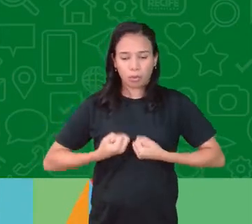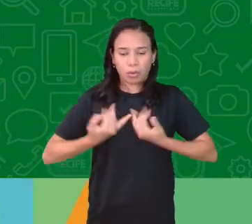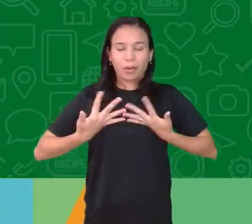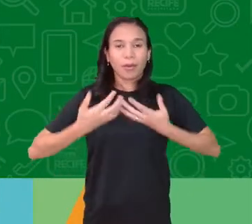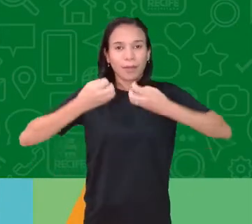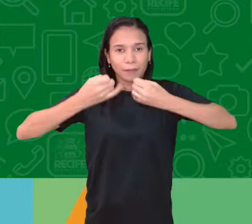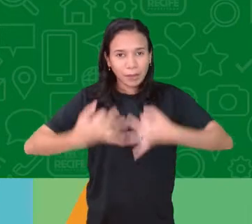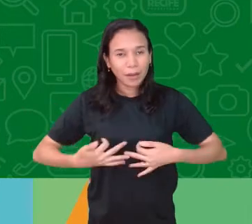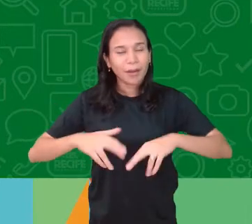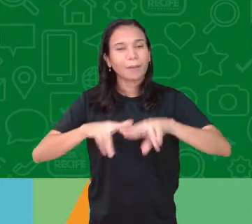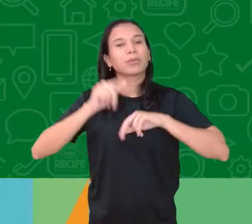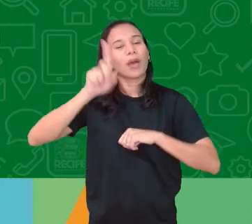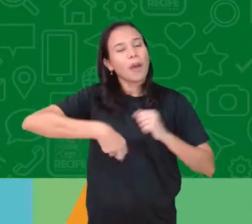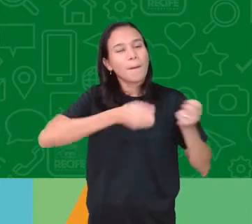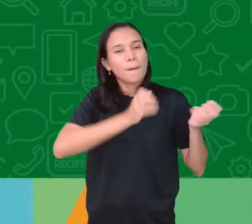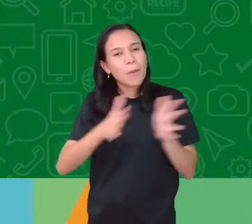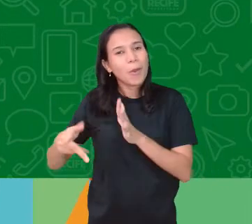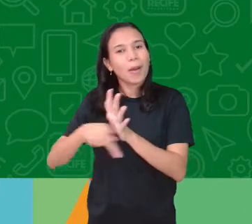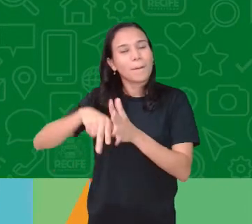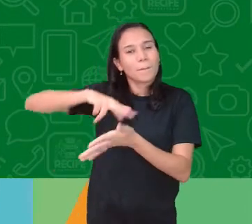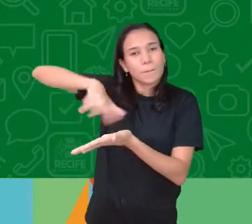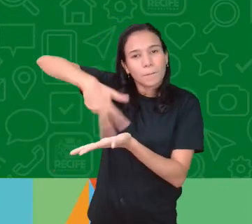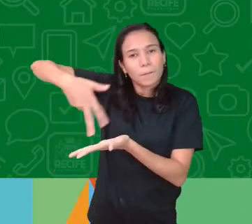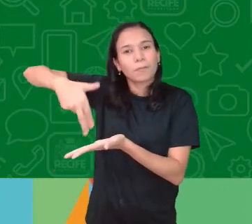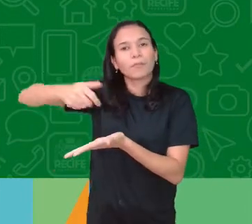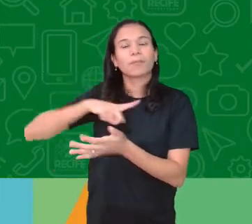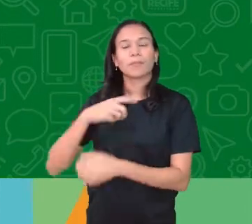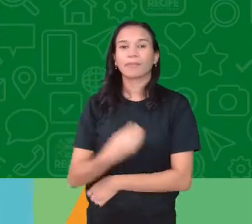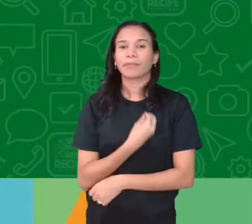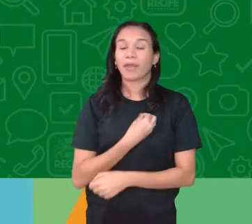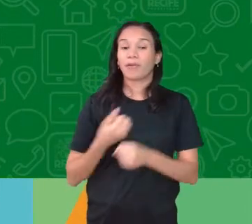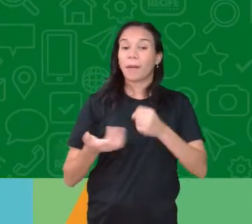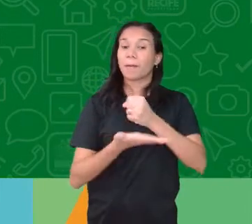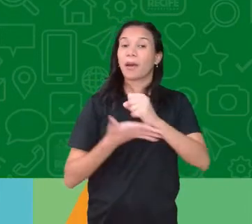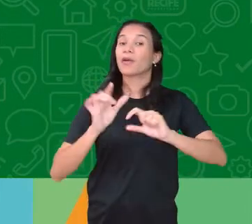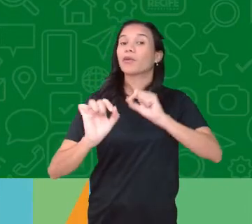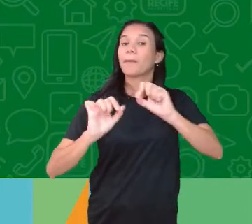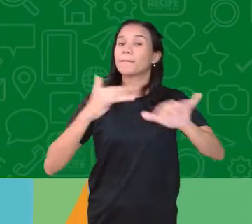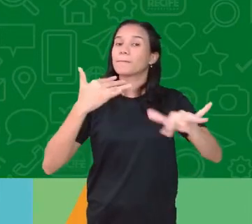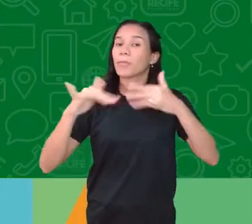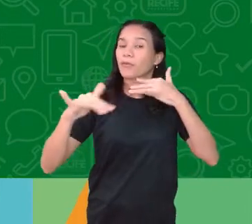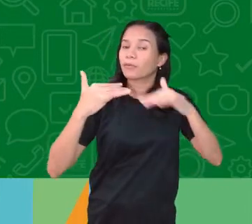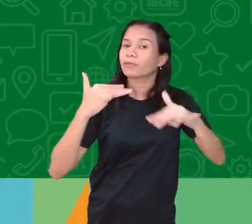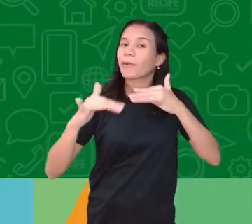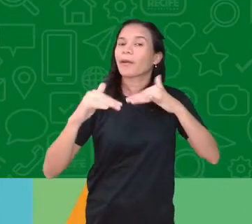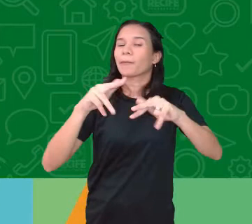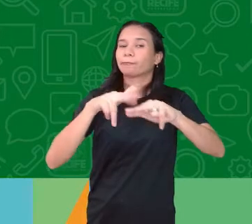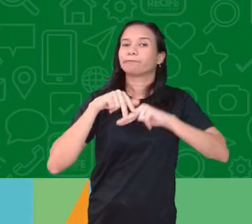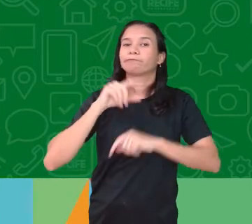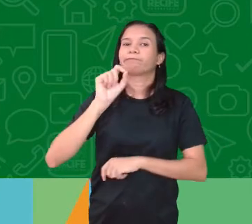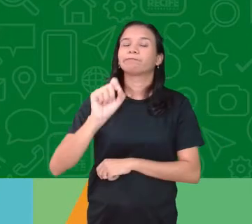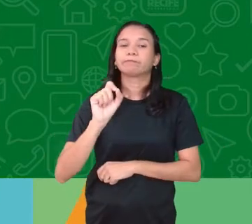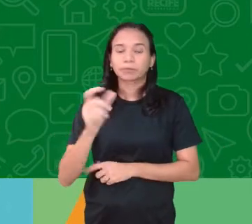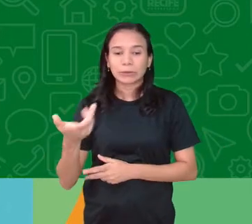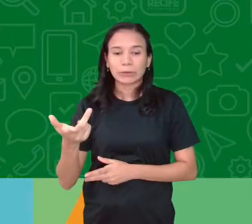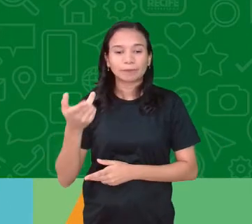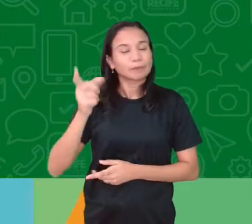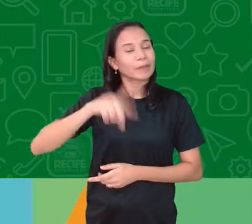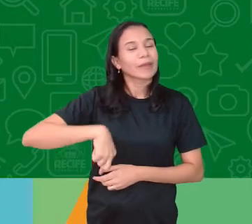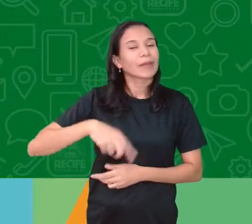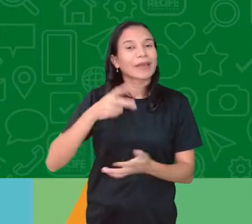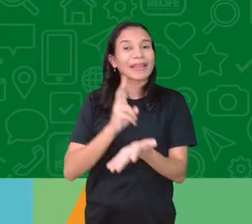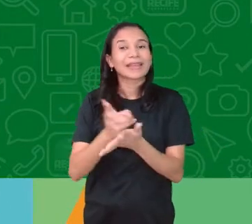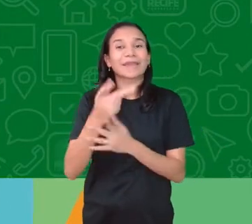história. Então o processo coreográfico ele acontece baseado em movimentos, né? E aí eu sempre